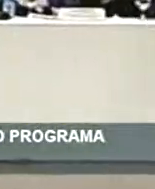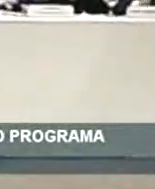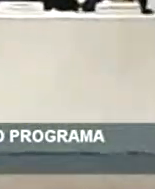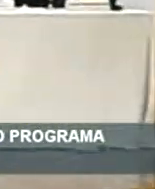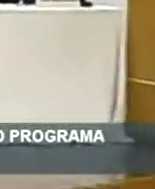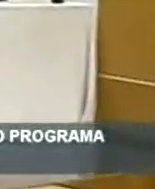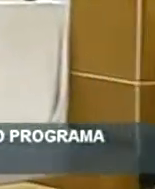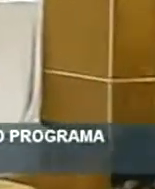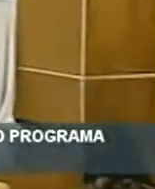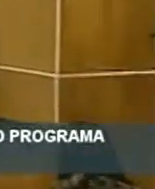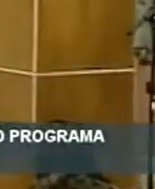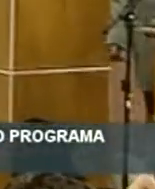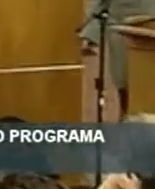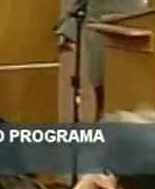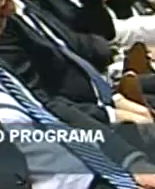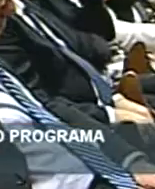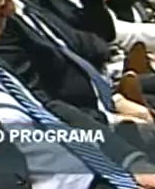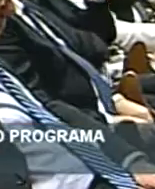minicu